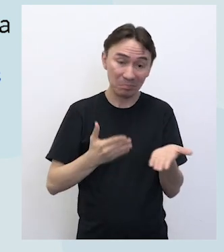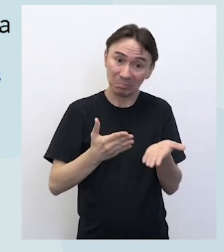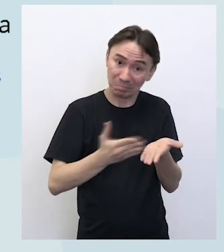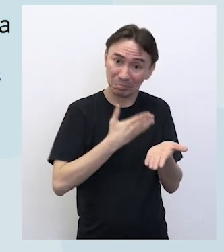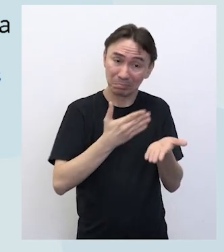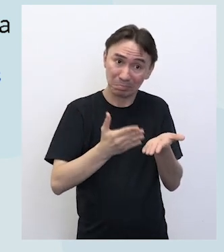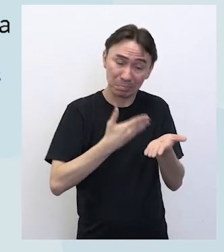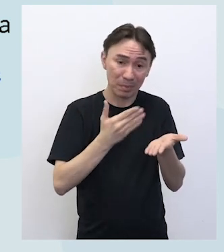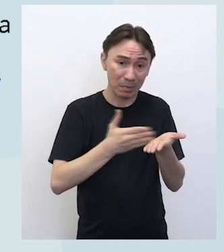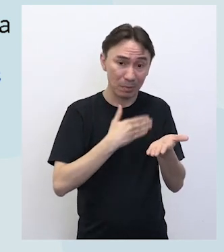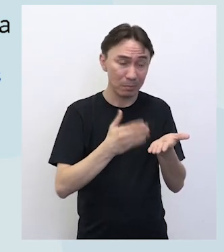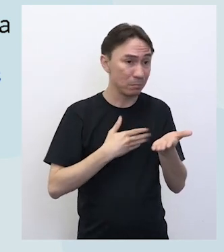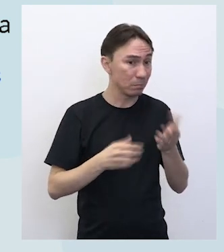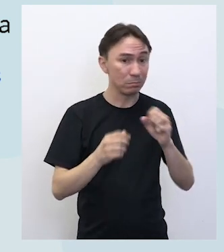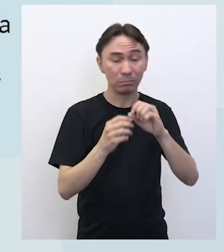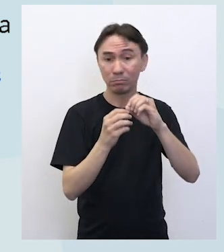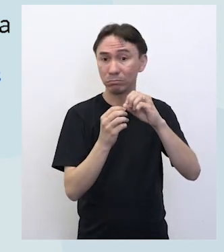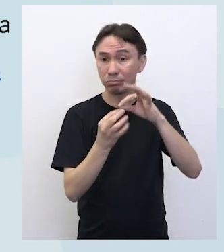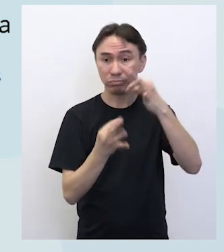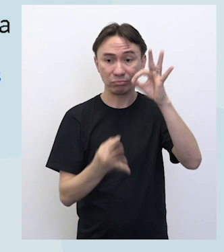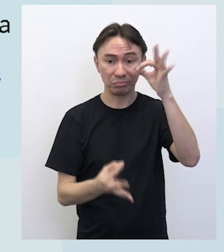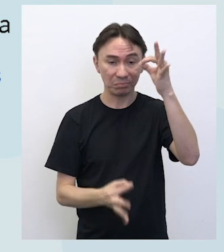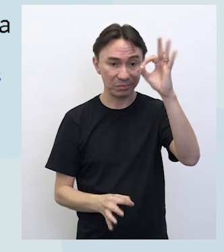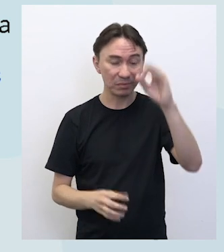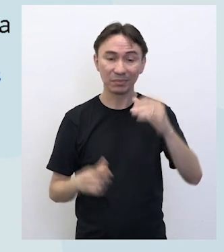né? Chamada Cadernos do